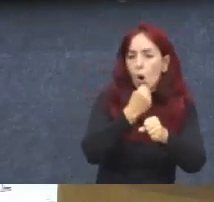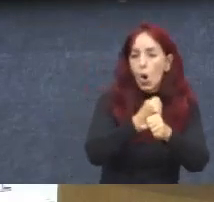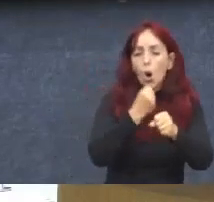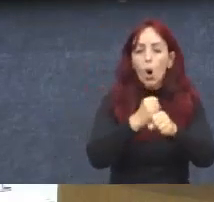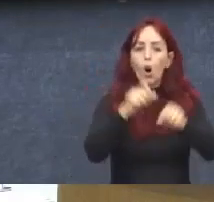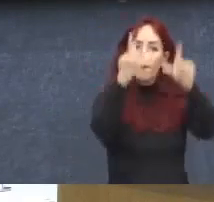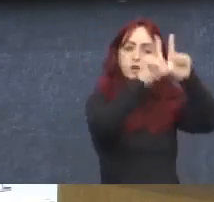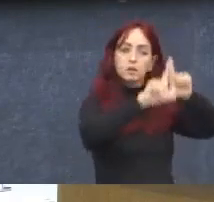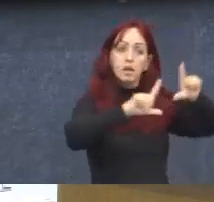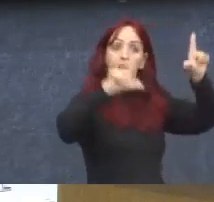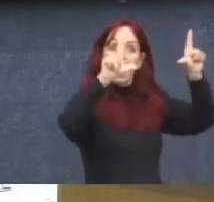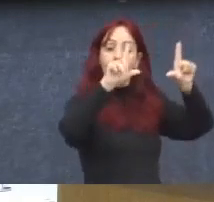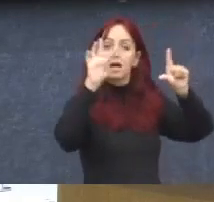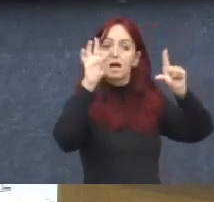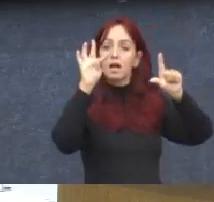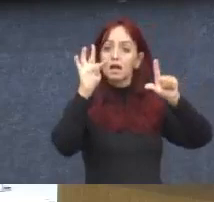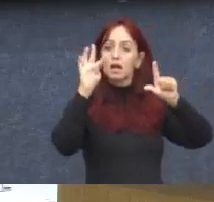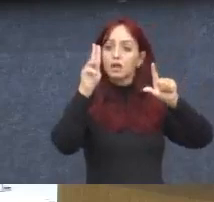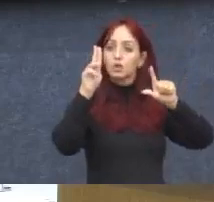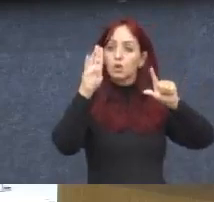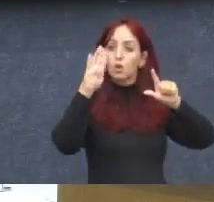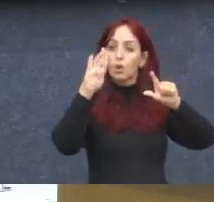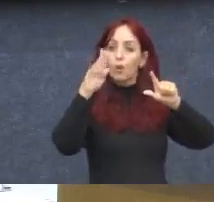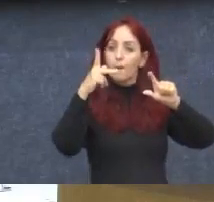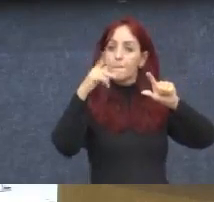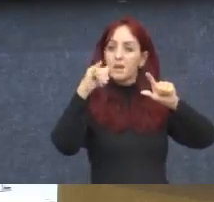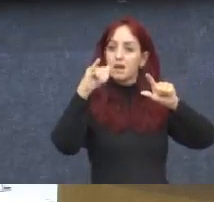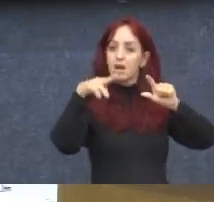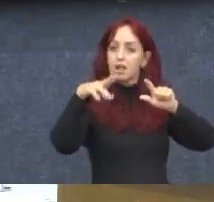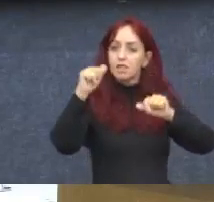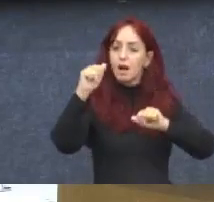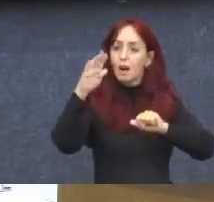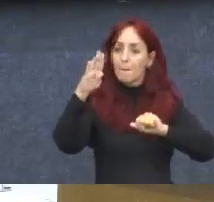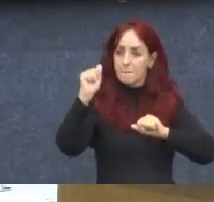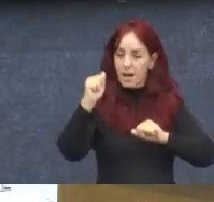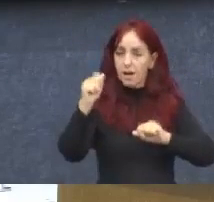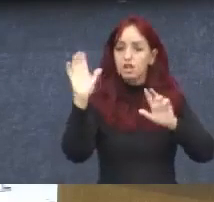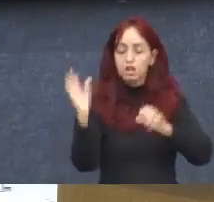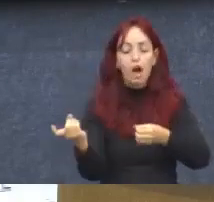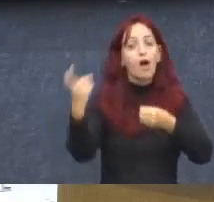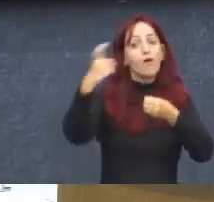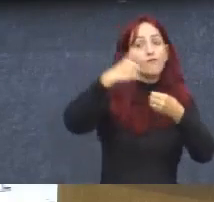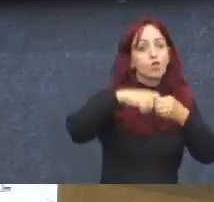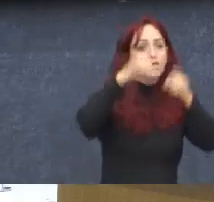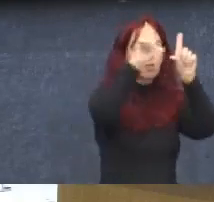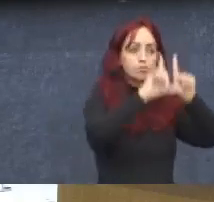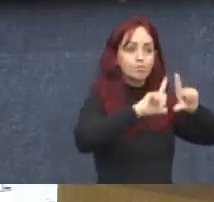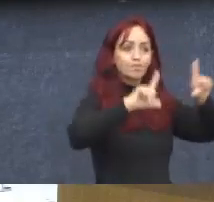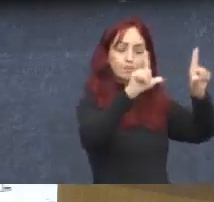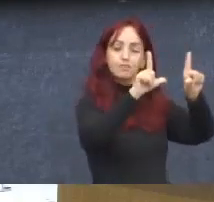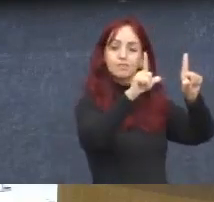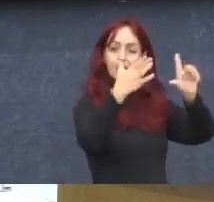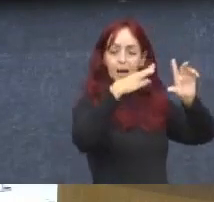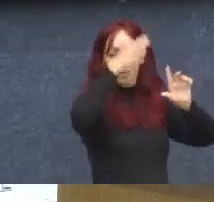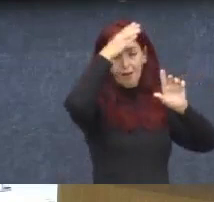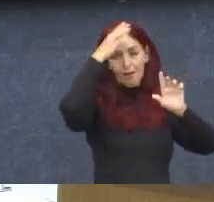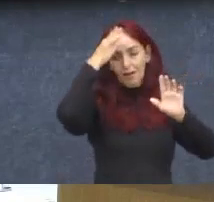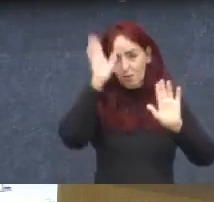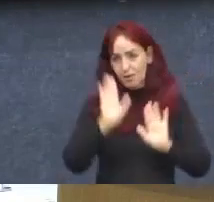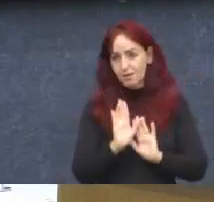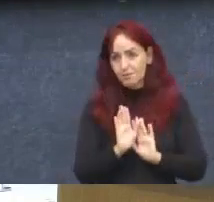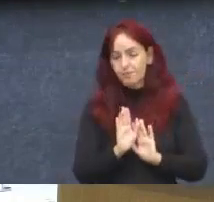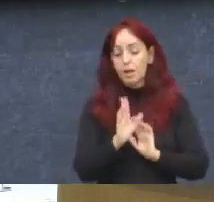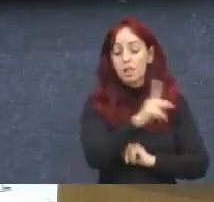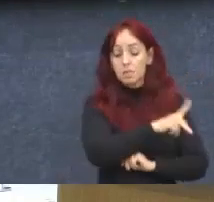Tupinambá voltaram ao plenário Amintas de Barros, de onde jamais deveriam ter saído. Na